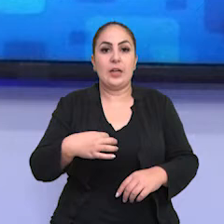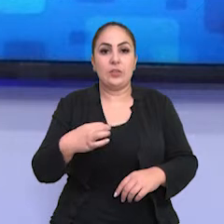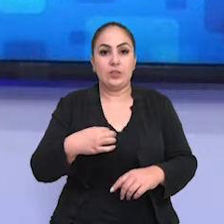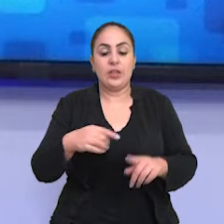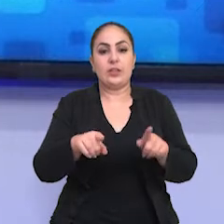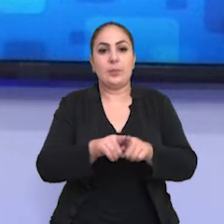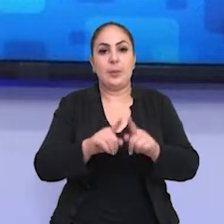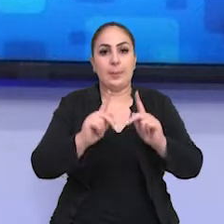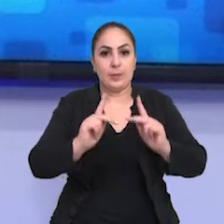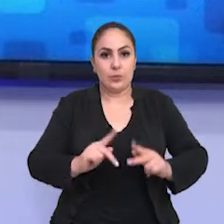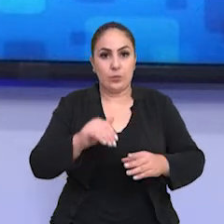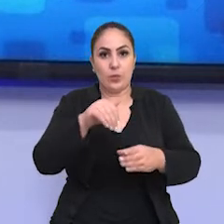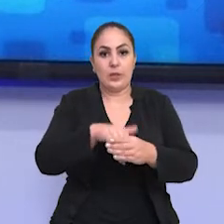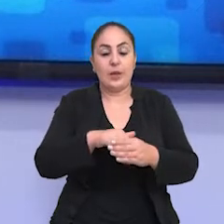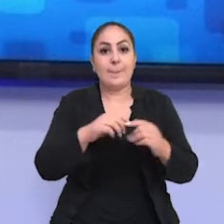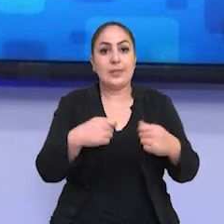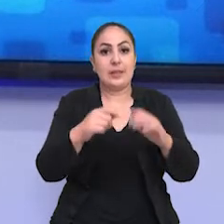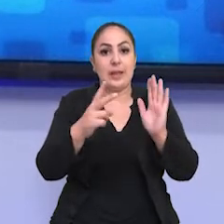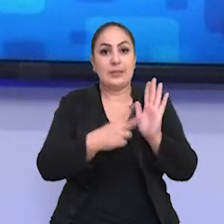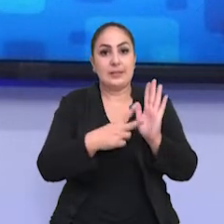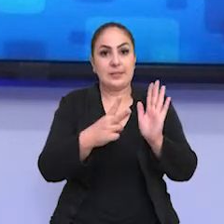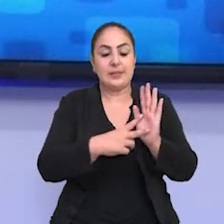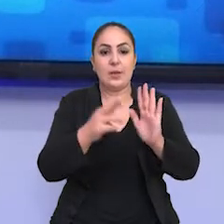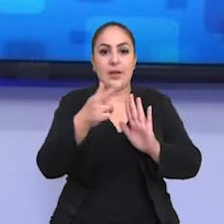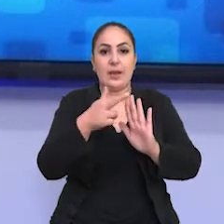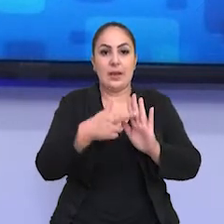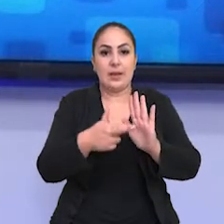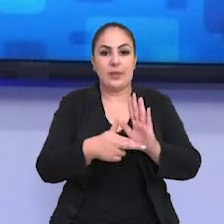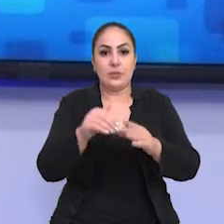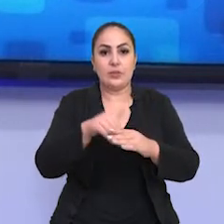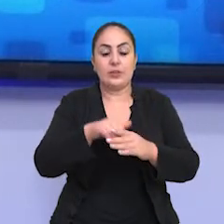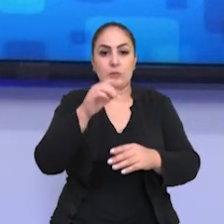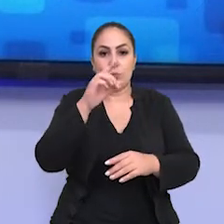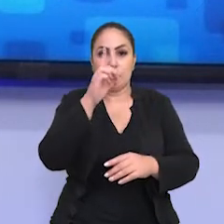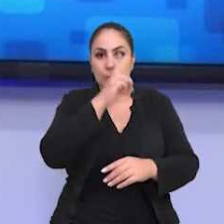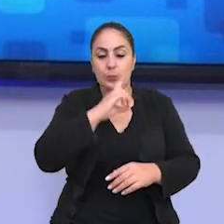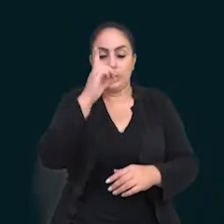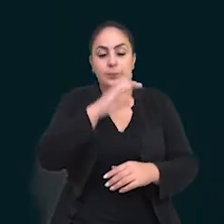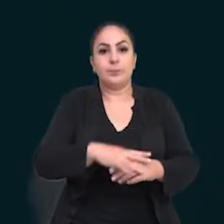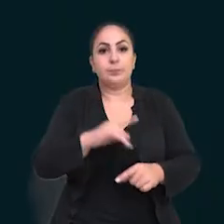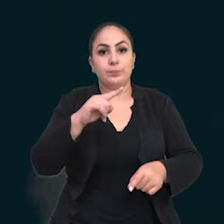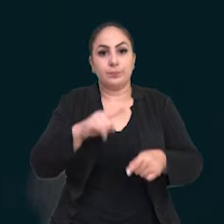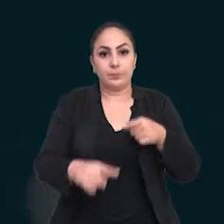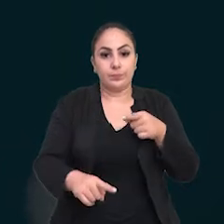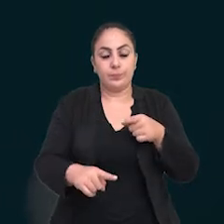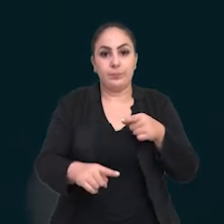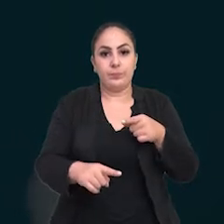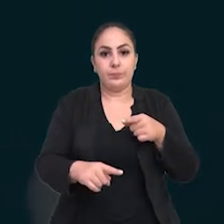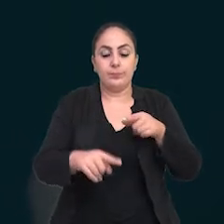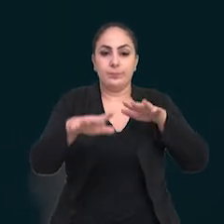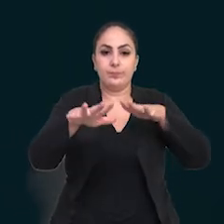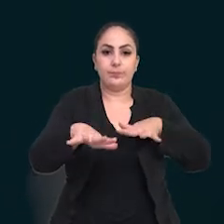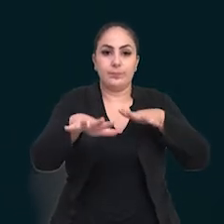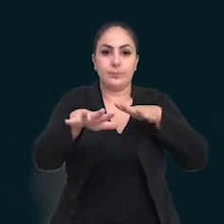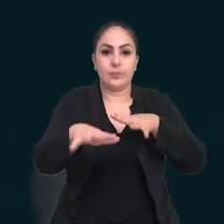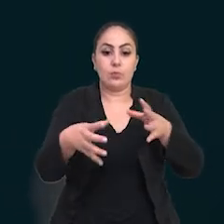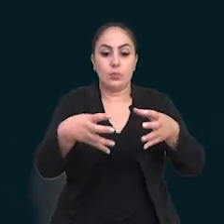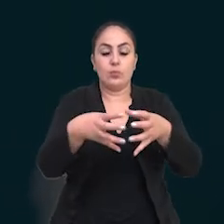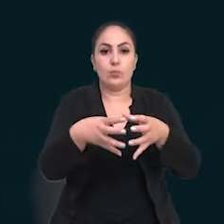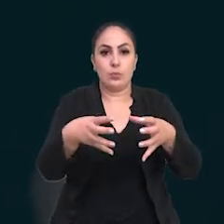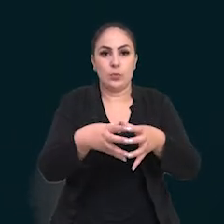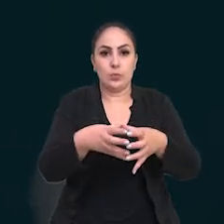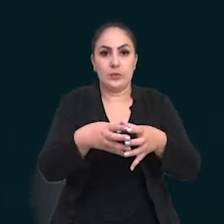e eleitores devem ficar atentos às regras para a votação de domingo. É proibida a